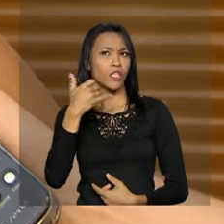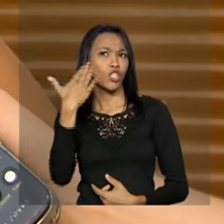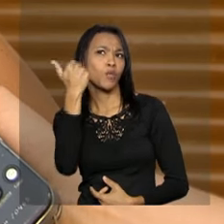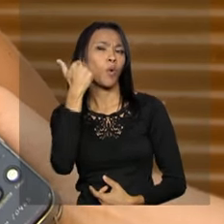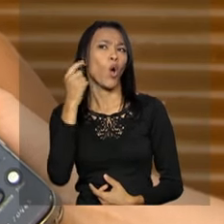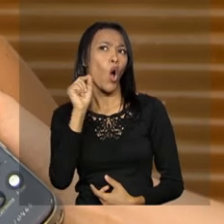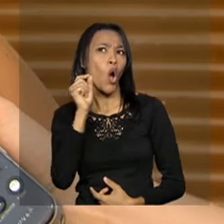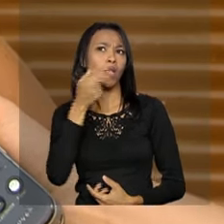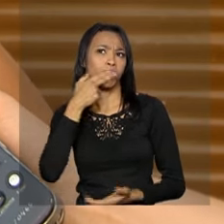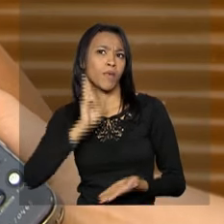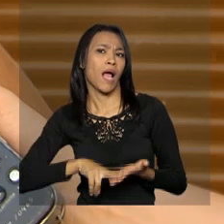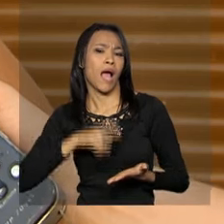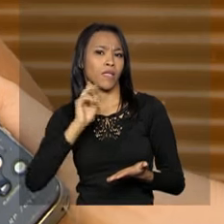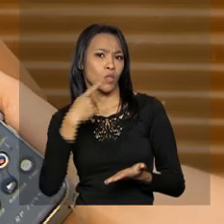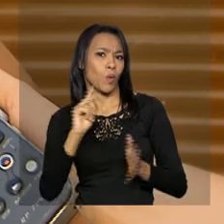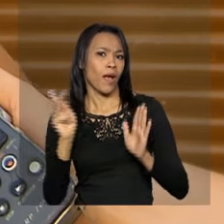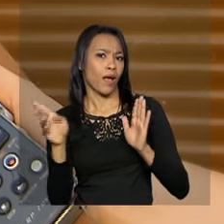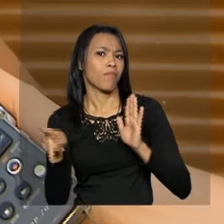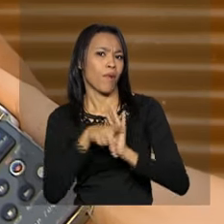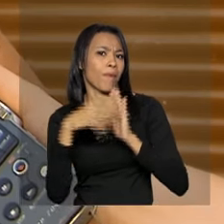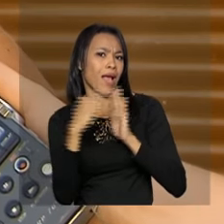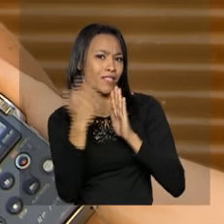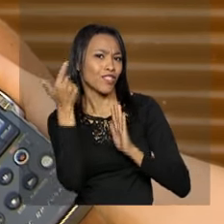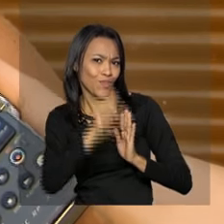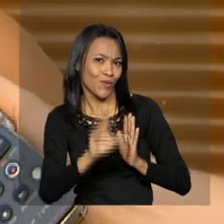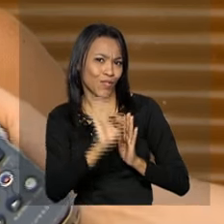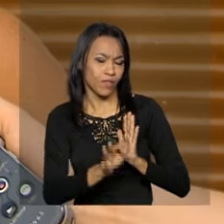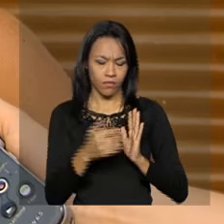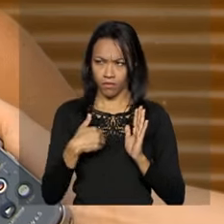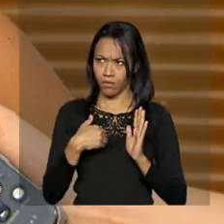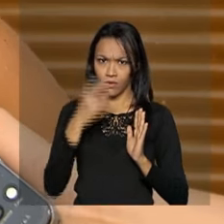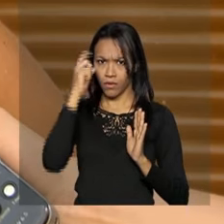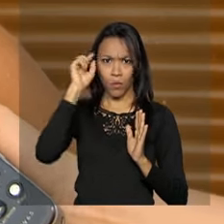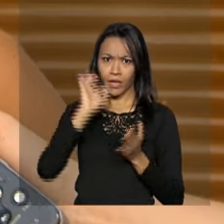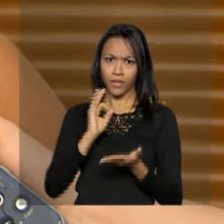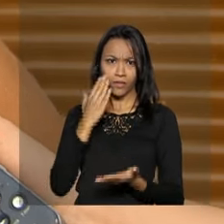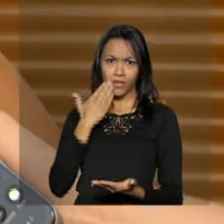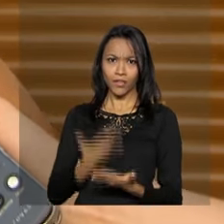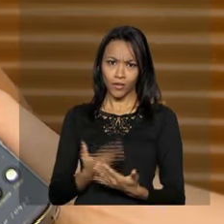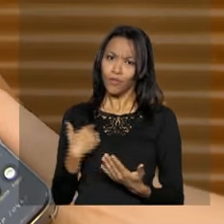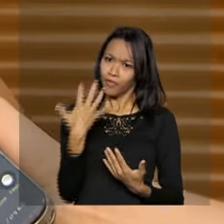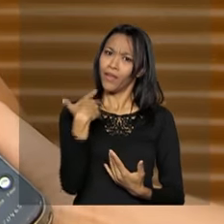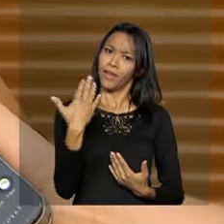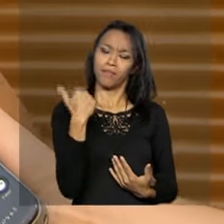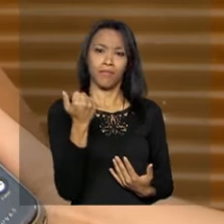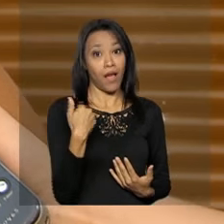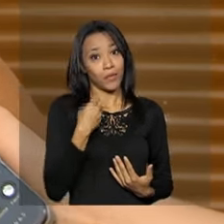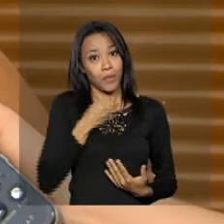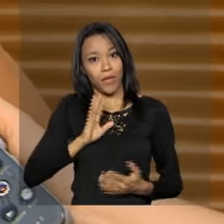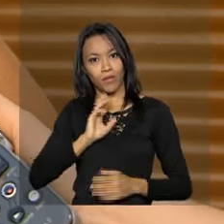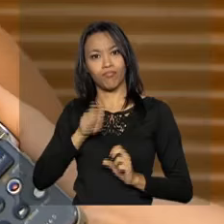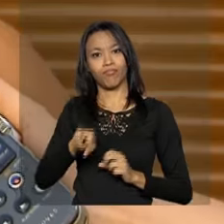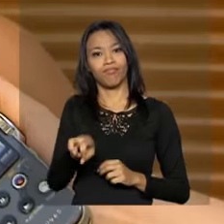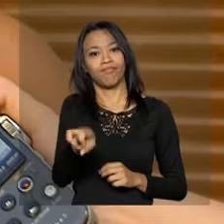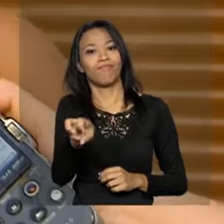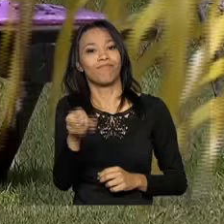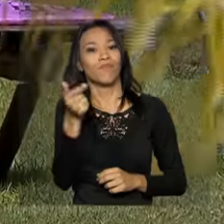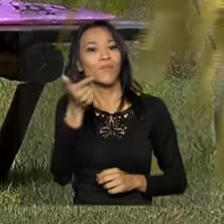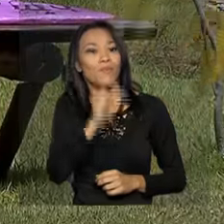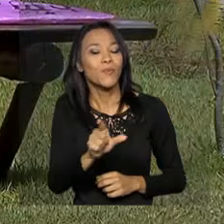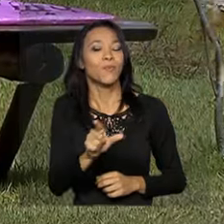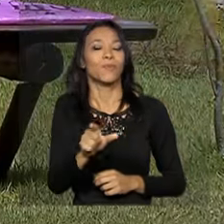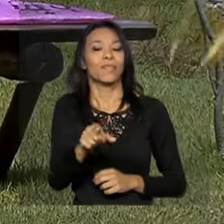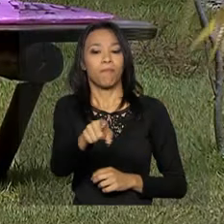a sua carta da sua casa chegou. E eu falei assim, não acredito, vem aqui pegar, vem aqui pegar. Ela estava até aberta, mas eu nem briguei,